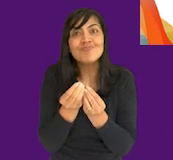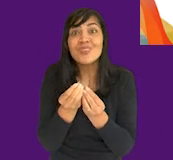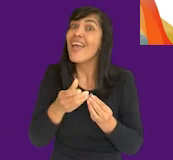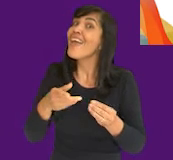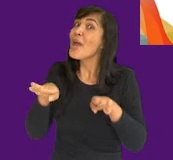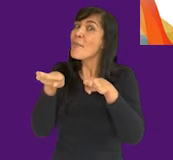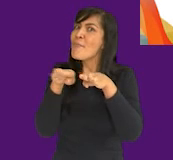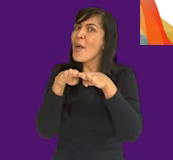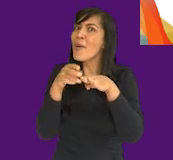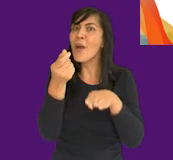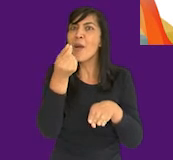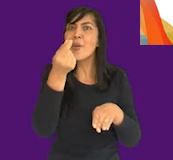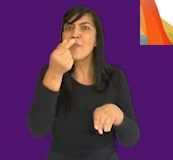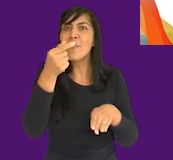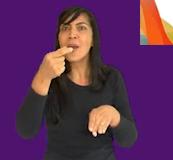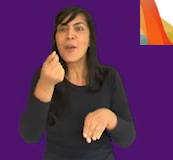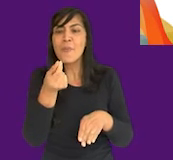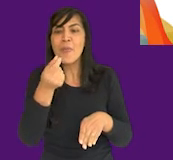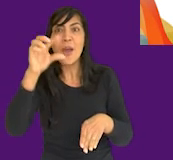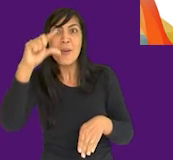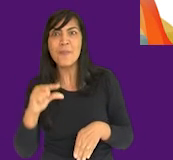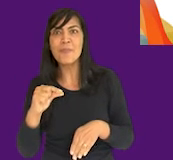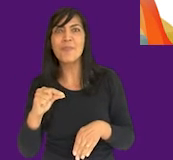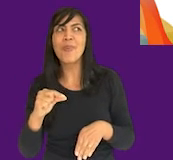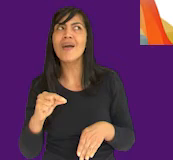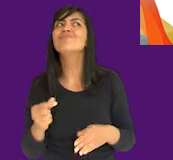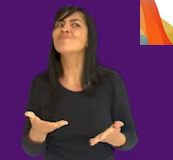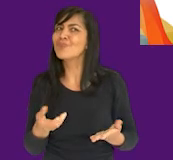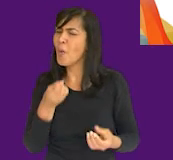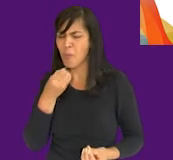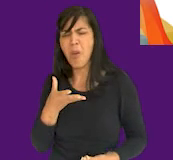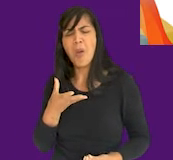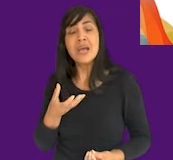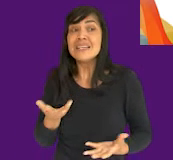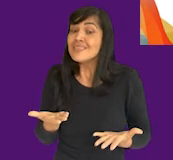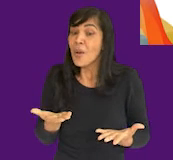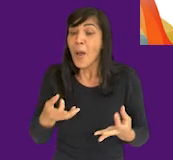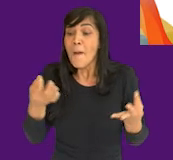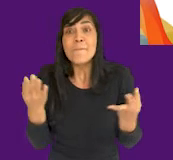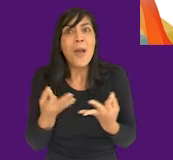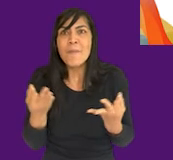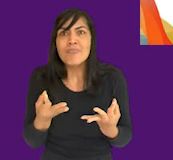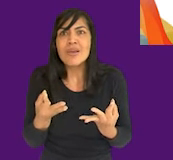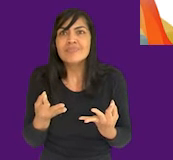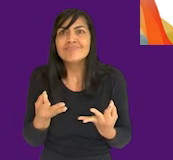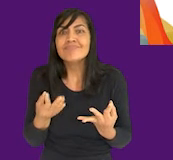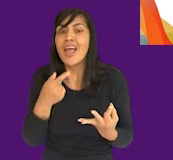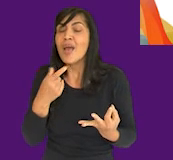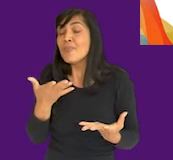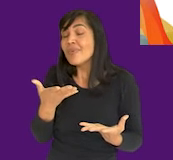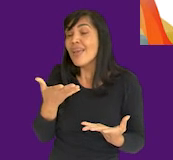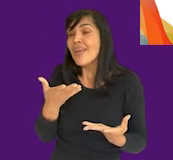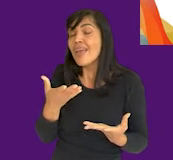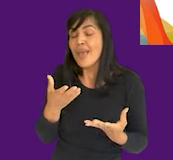será mais barato por conta dessas abordagens de baixo custo então é algo muito simples a essa questão de o